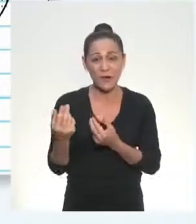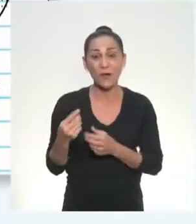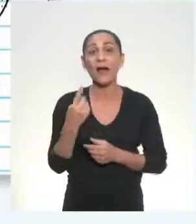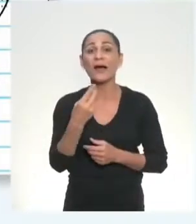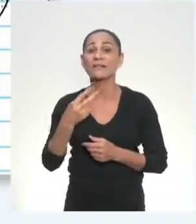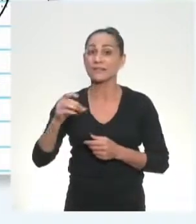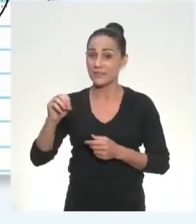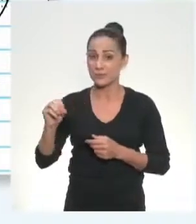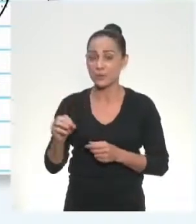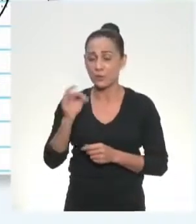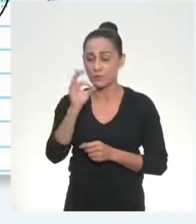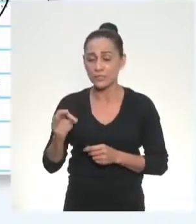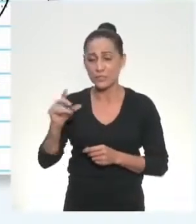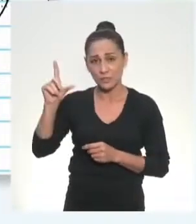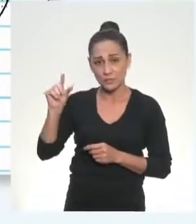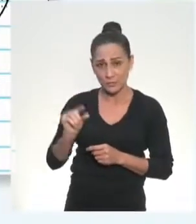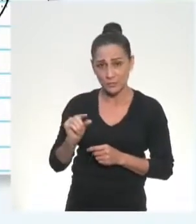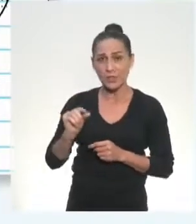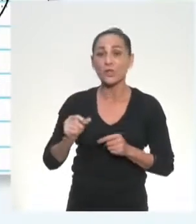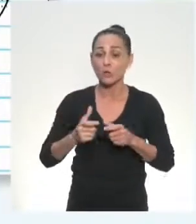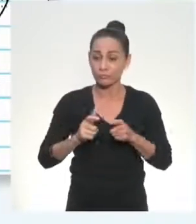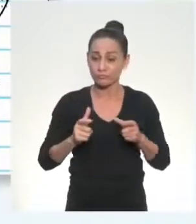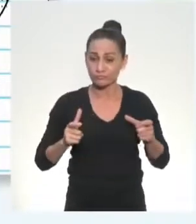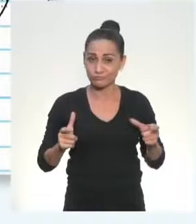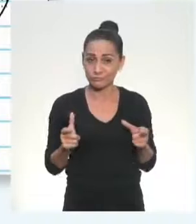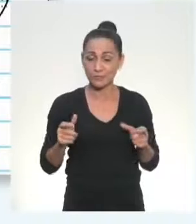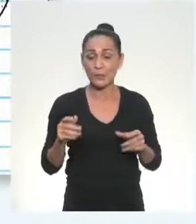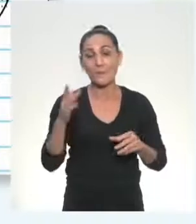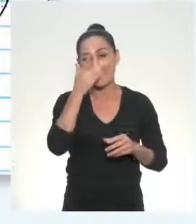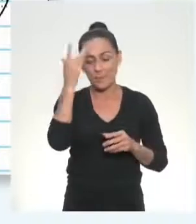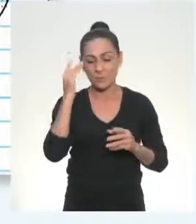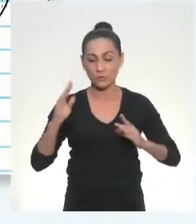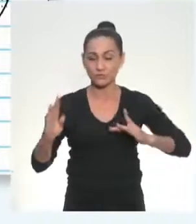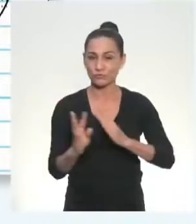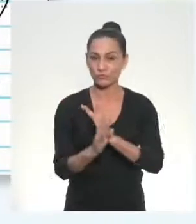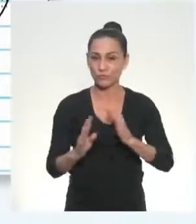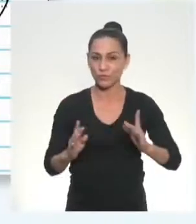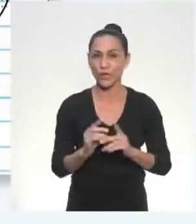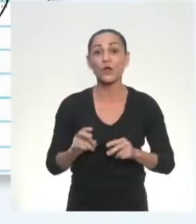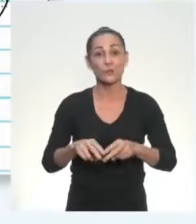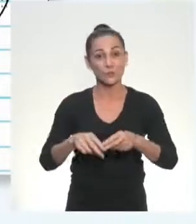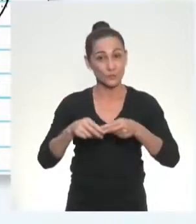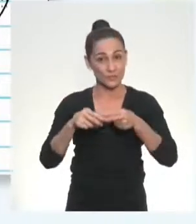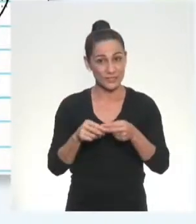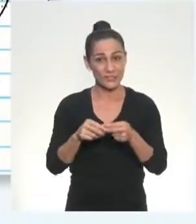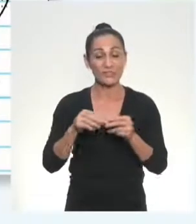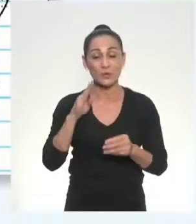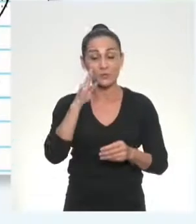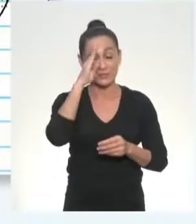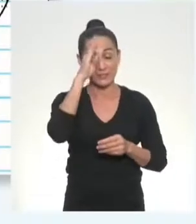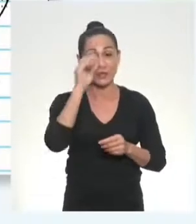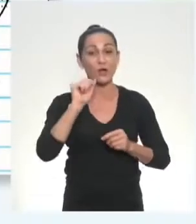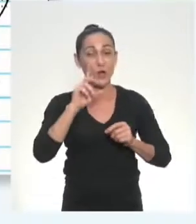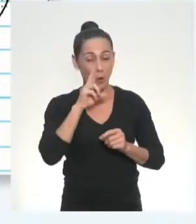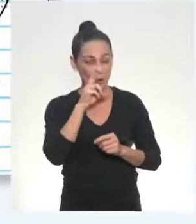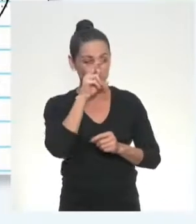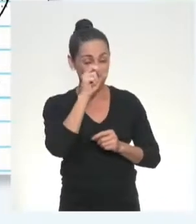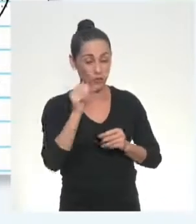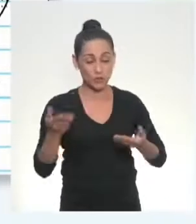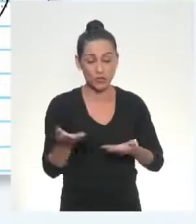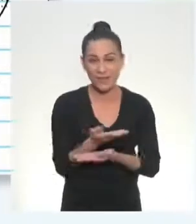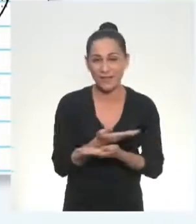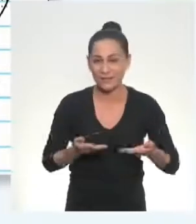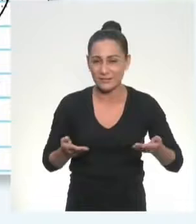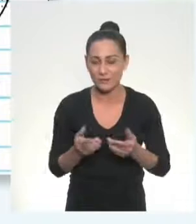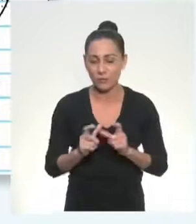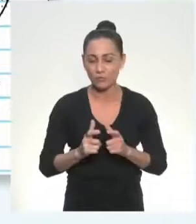embora a porcentagem seja baixa, há um grande volume de pessoas se movimentando. Portanto, estabeleceu-se que há uma forte integração quando o